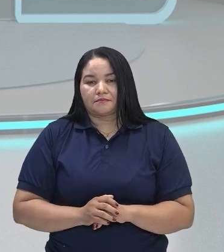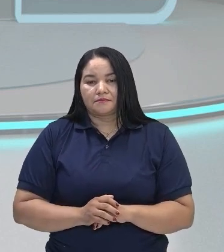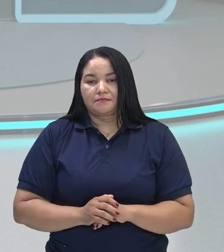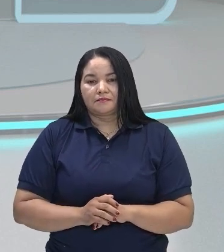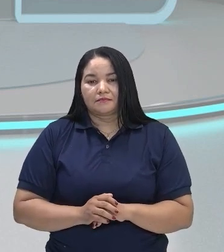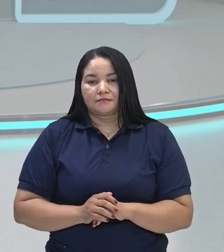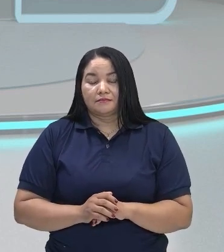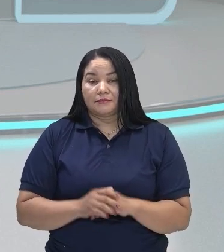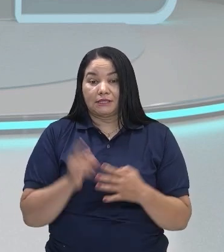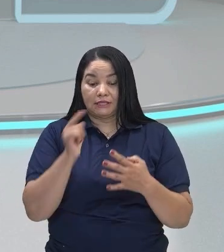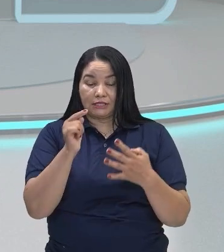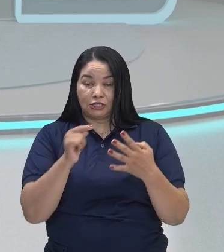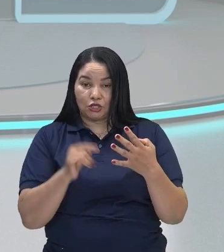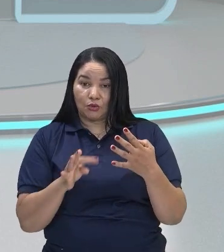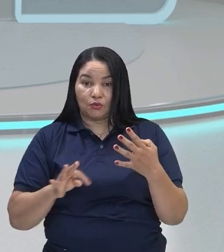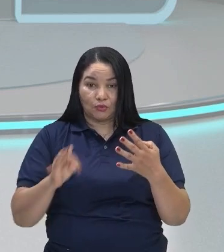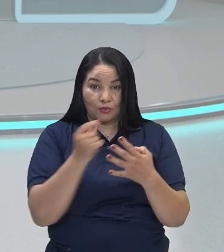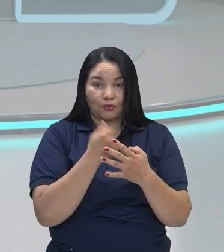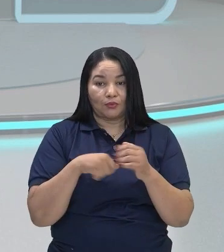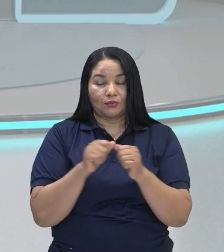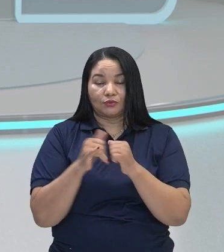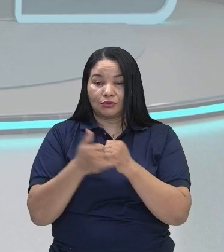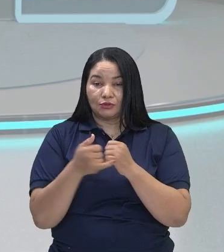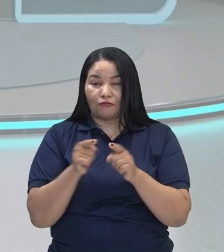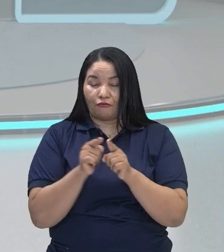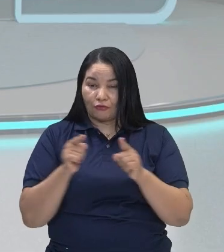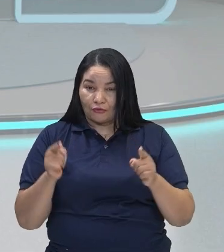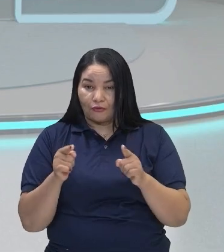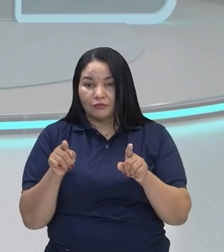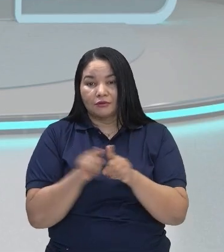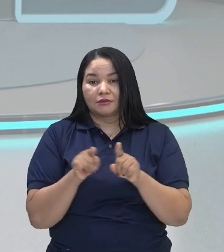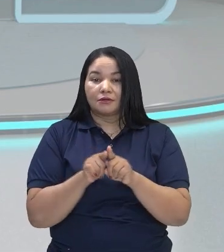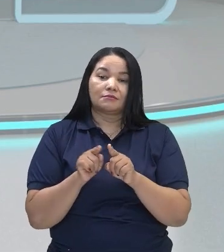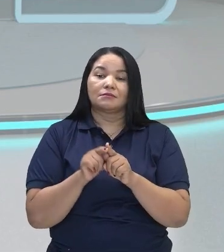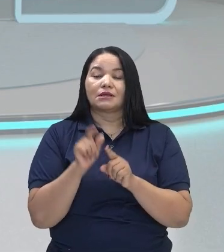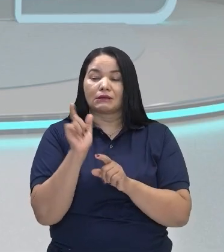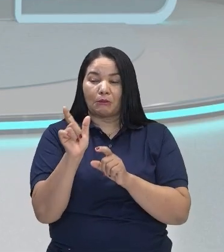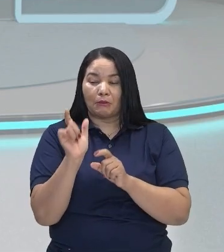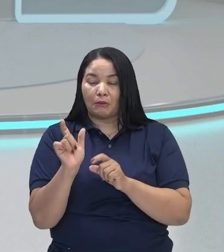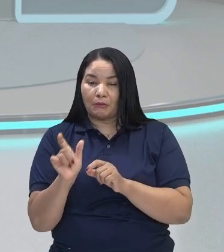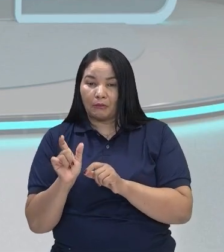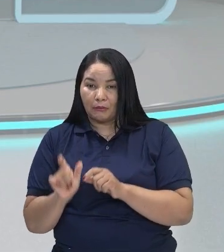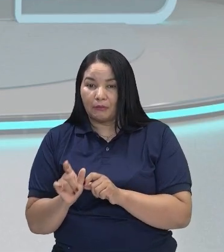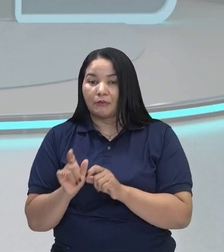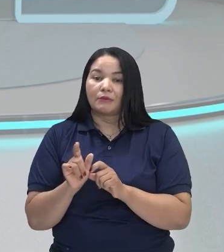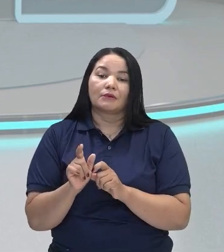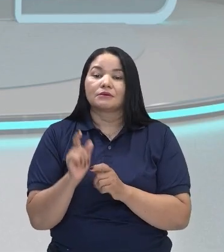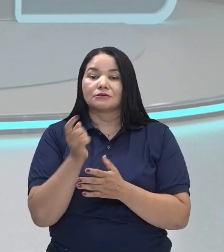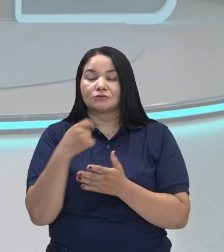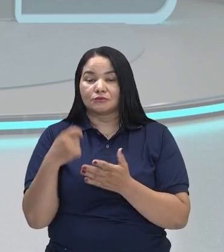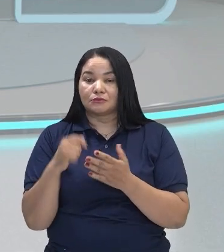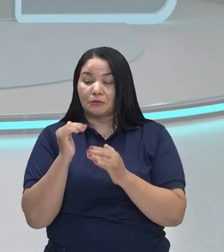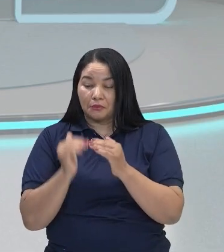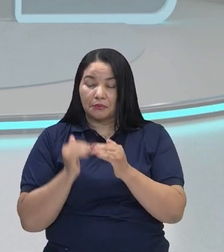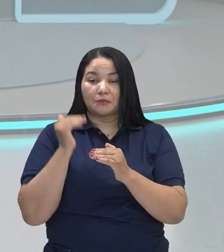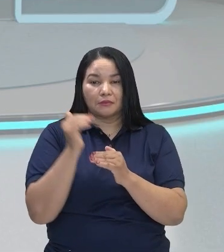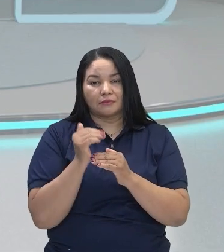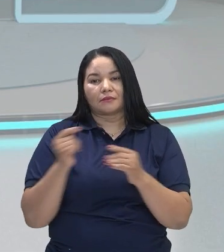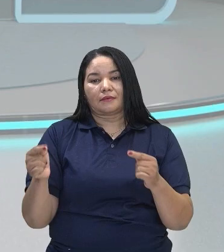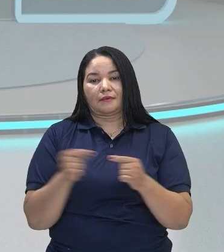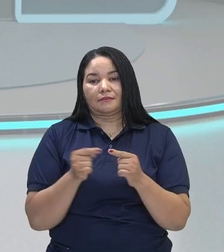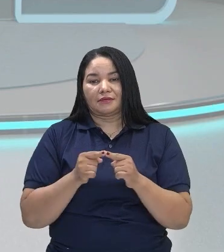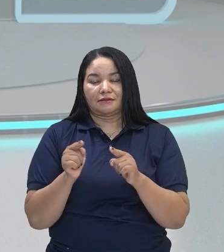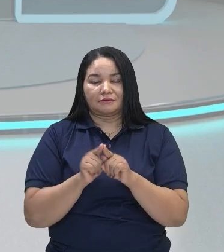esses exemplos são adjetivos longos e a sua respectiva forma de superlativo, que se